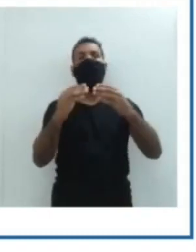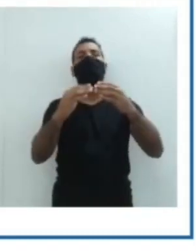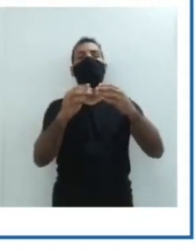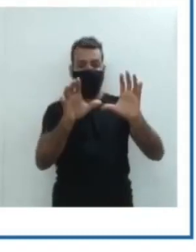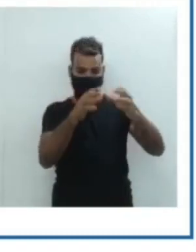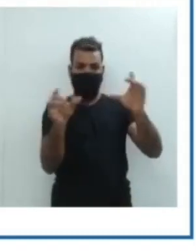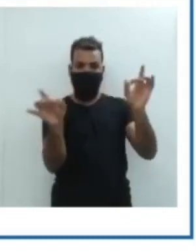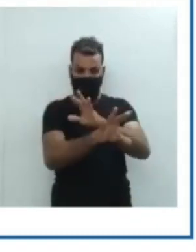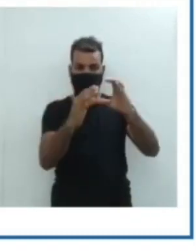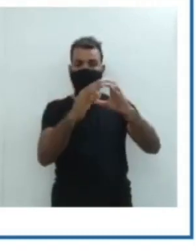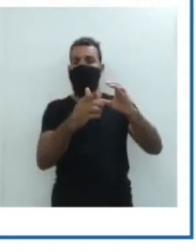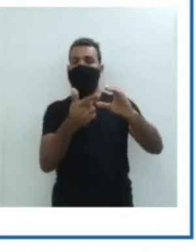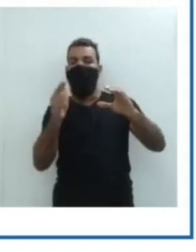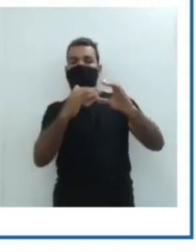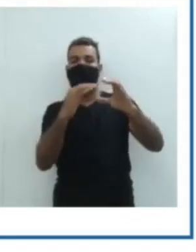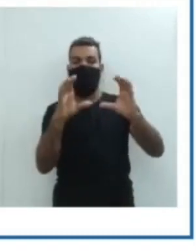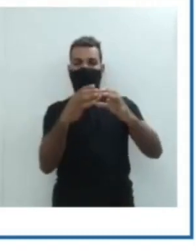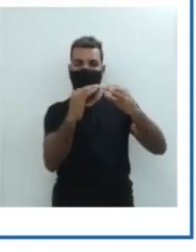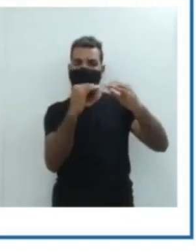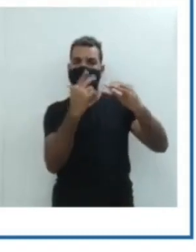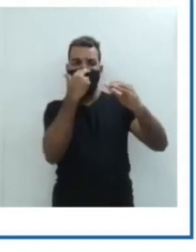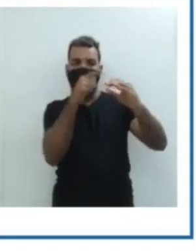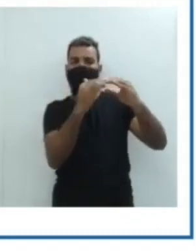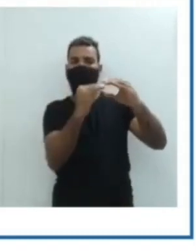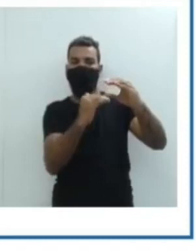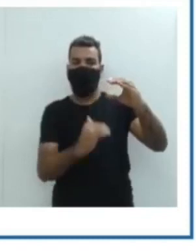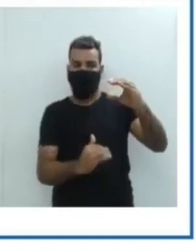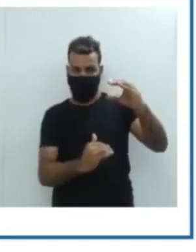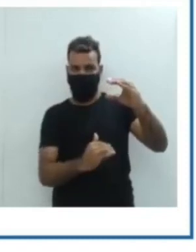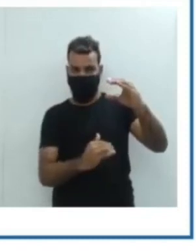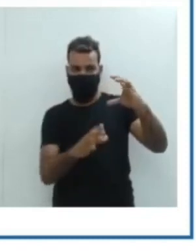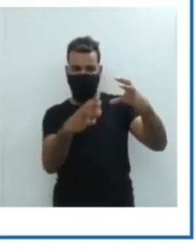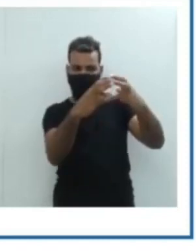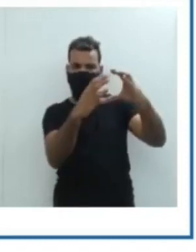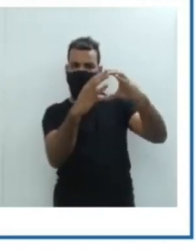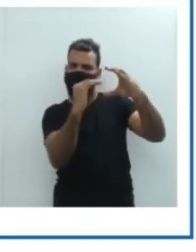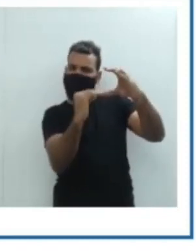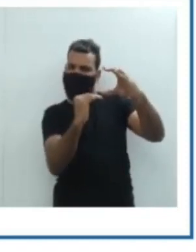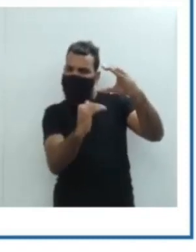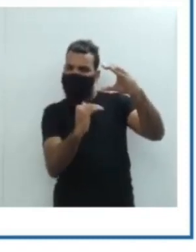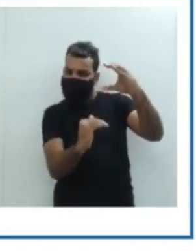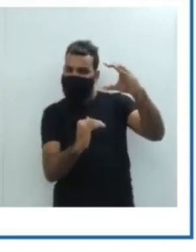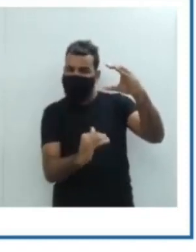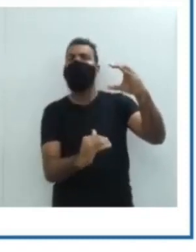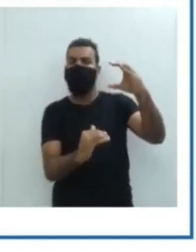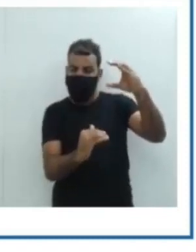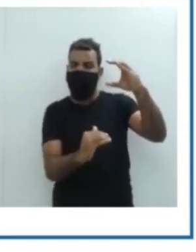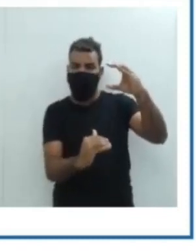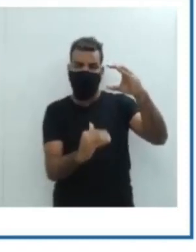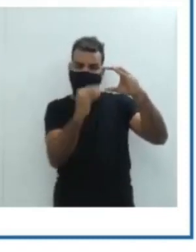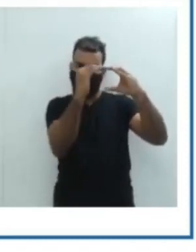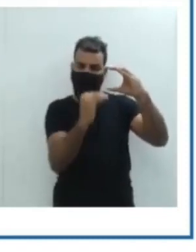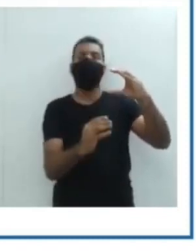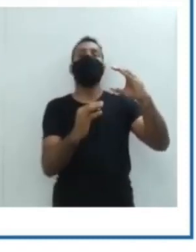que herdam da mesma super classe elas vão possuir métodos iguais mas que vão contém